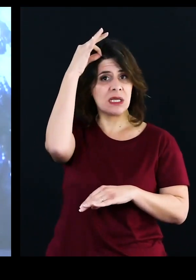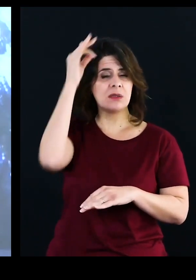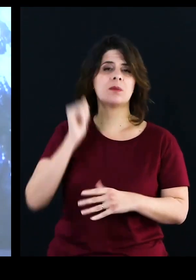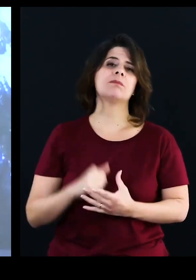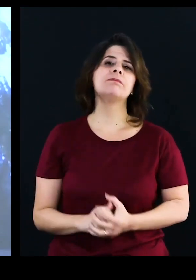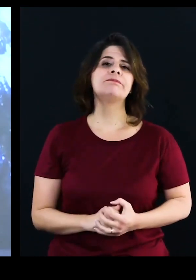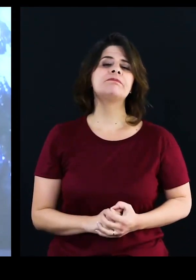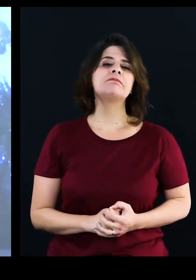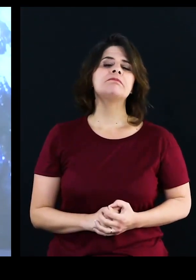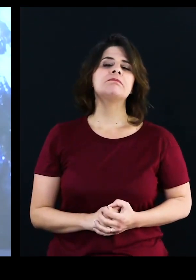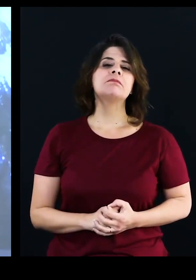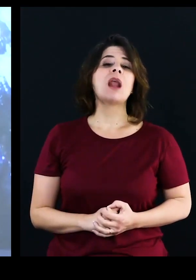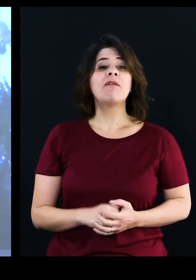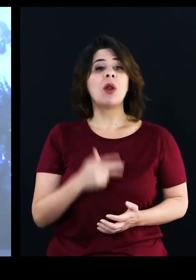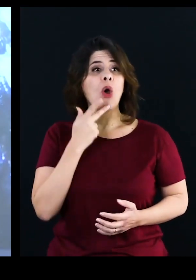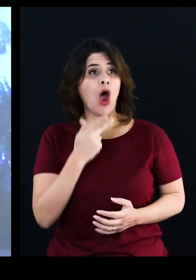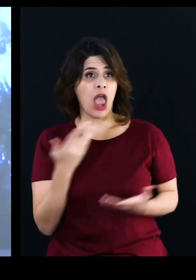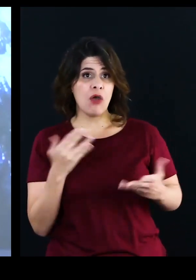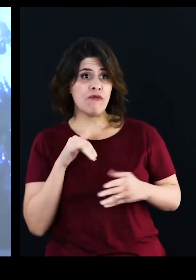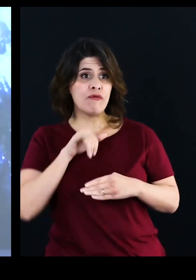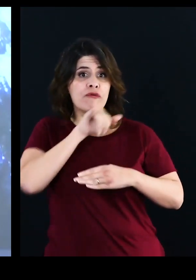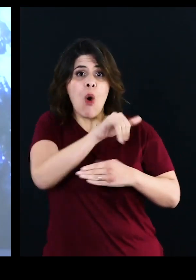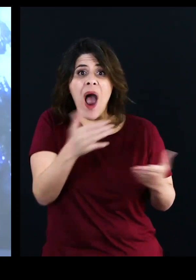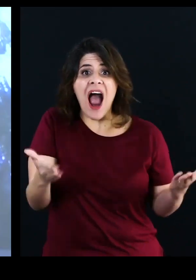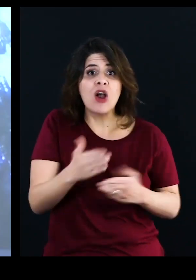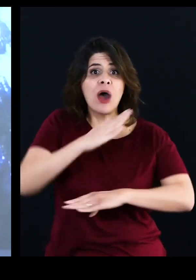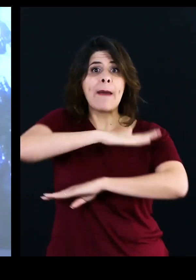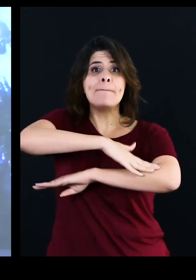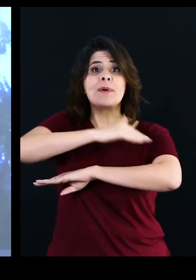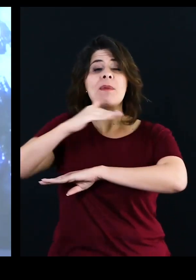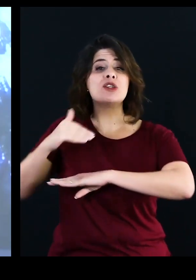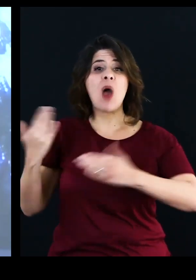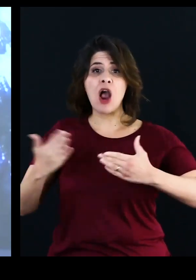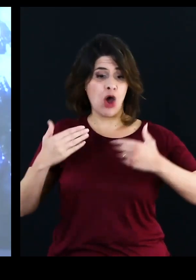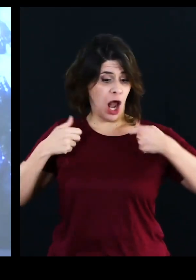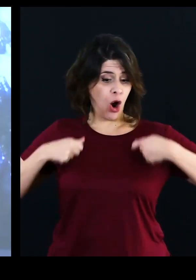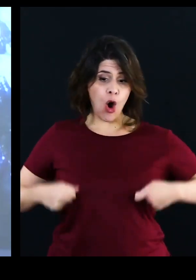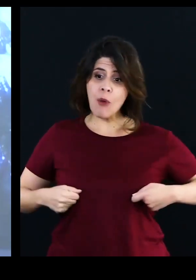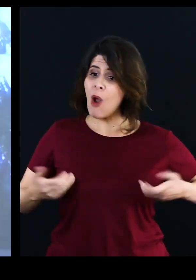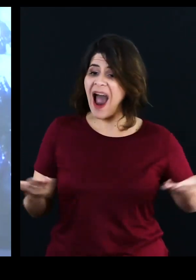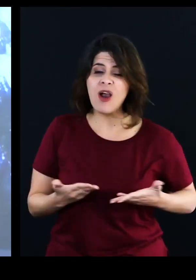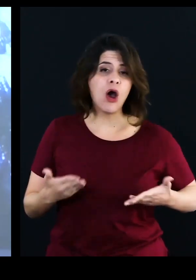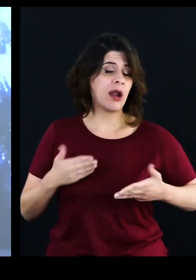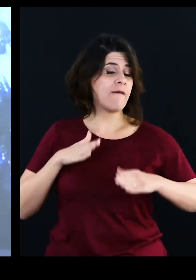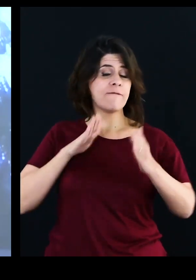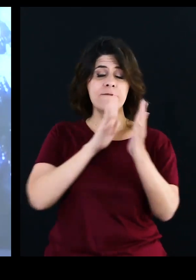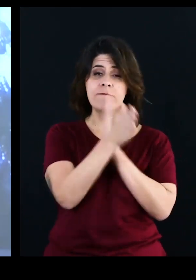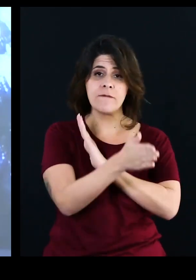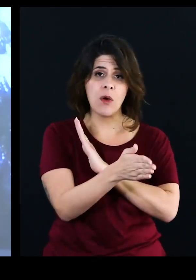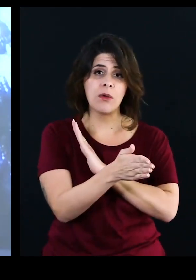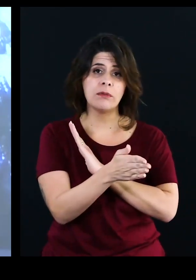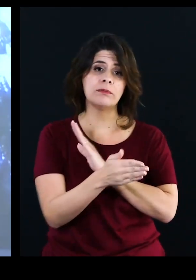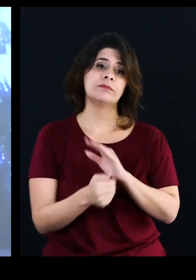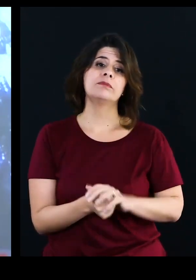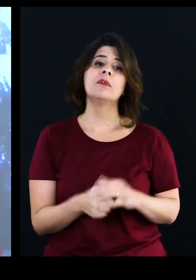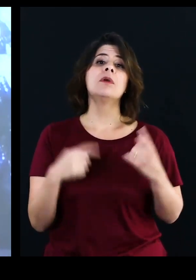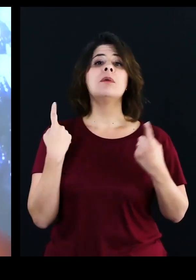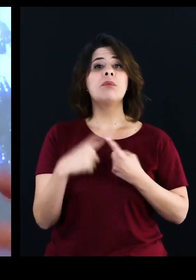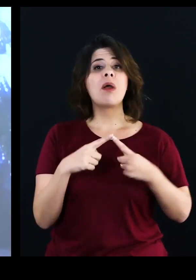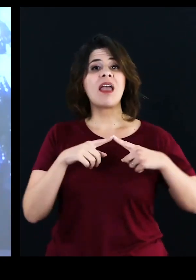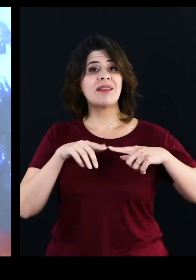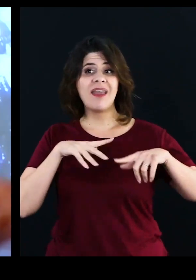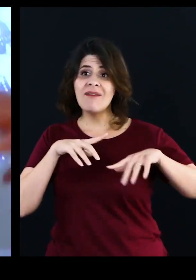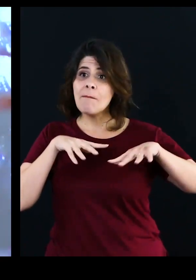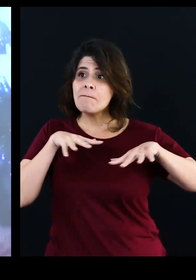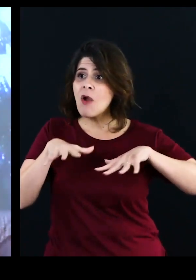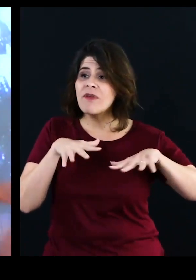eu vou. Estou pegando um voo para Brumadinho agora, estou indo com a roupa do corpo. Se deflagrou um movimento voluntário,